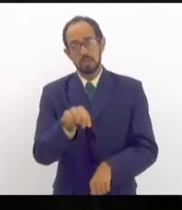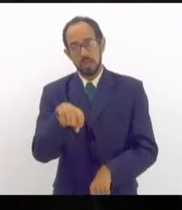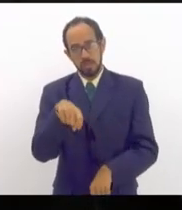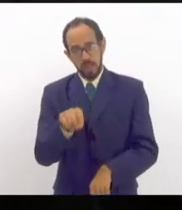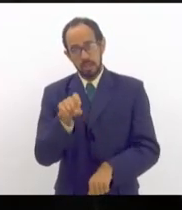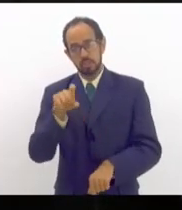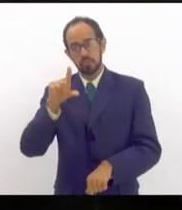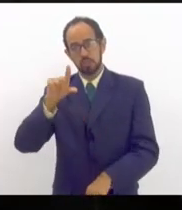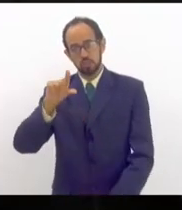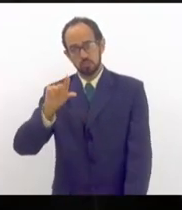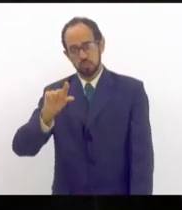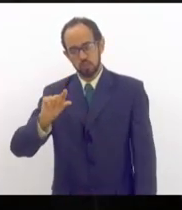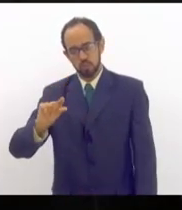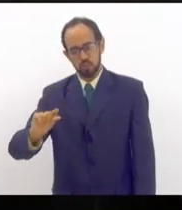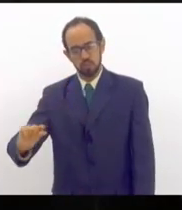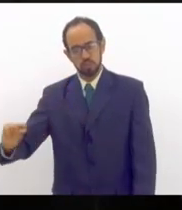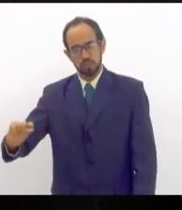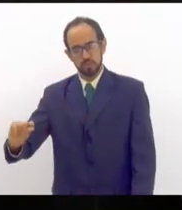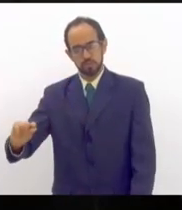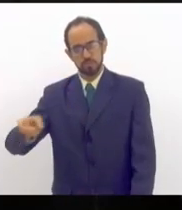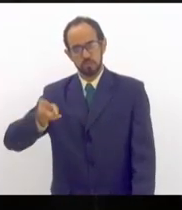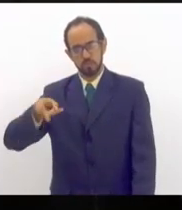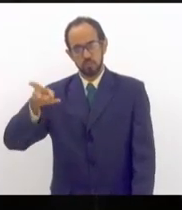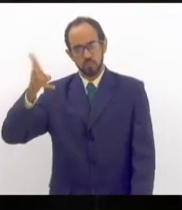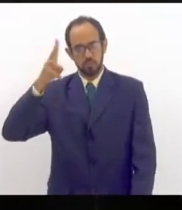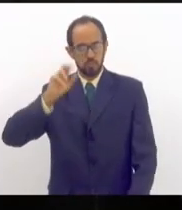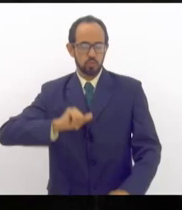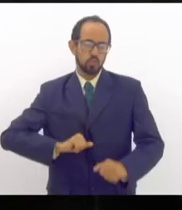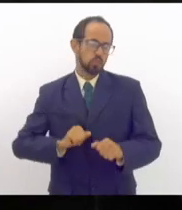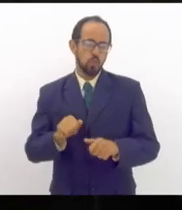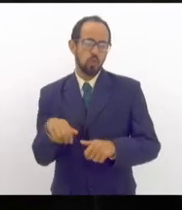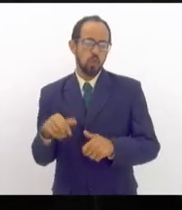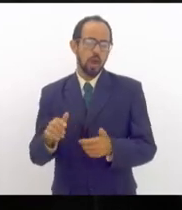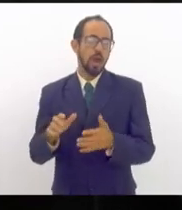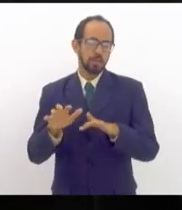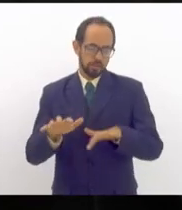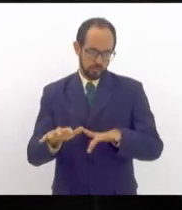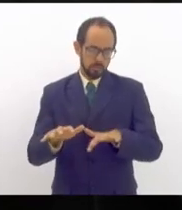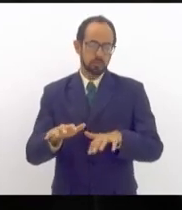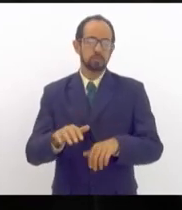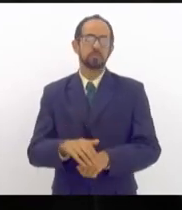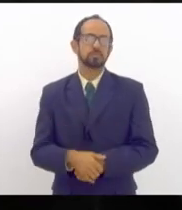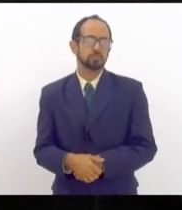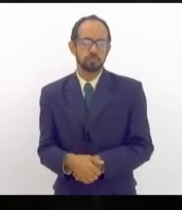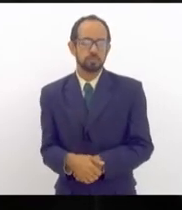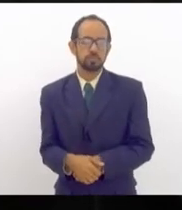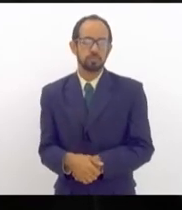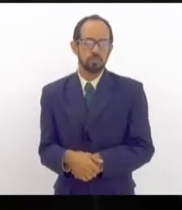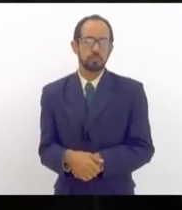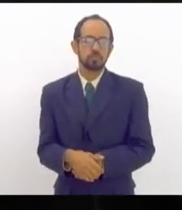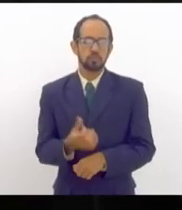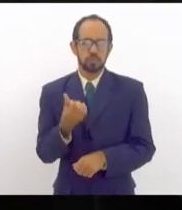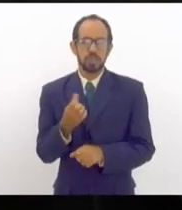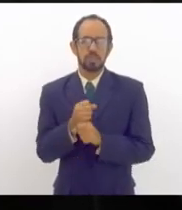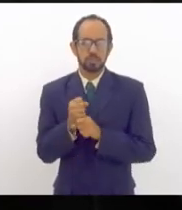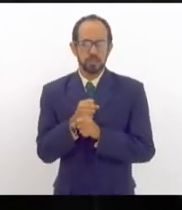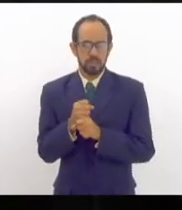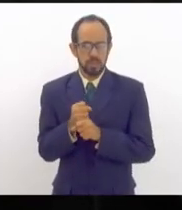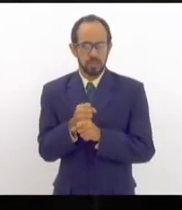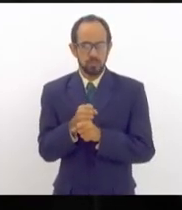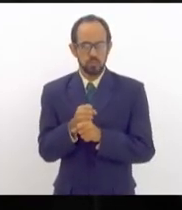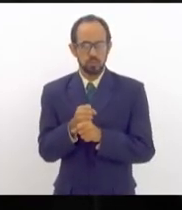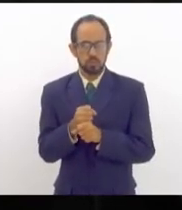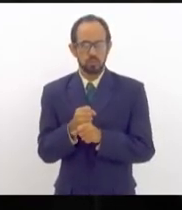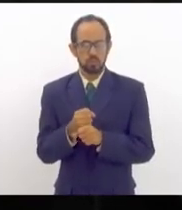diminuindo e continuou nesse diapasão inclusive nos seis anos de governo